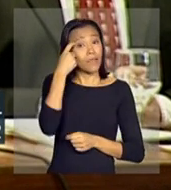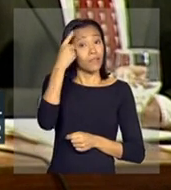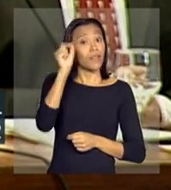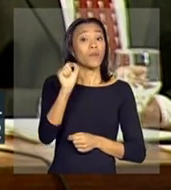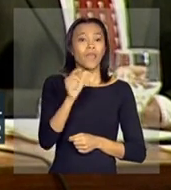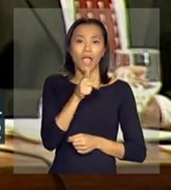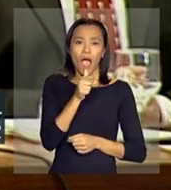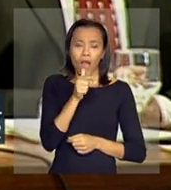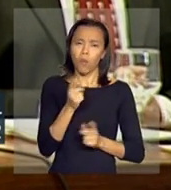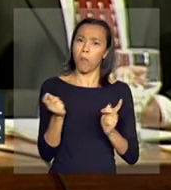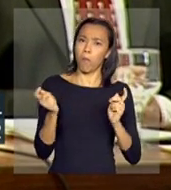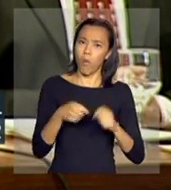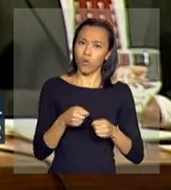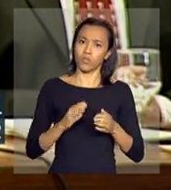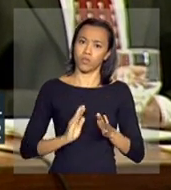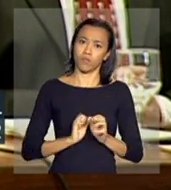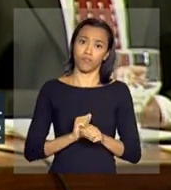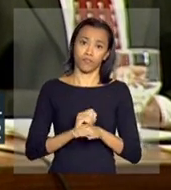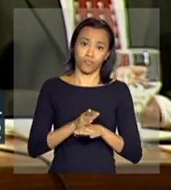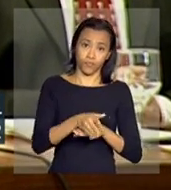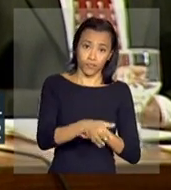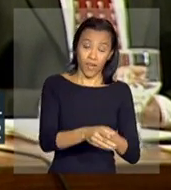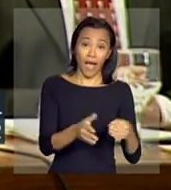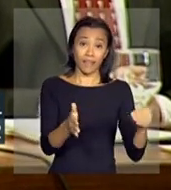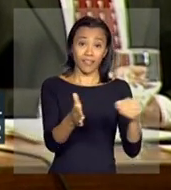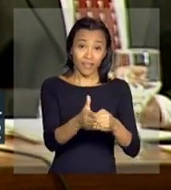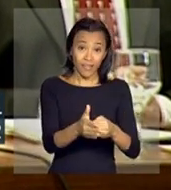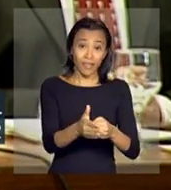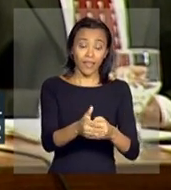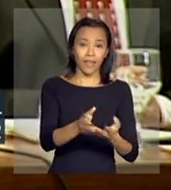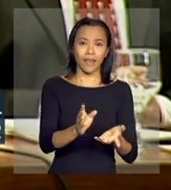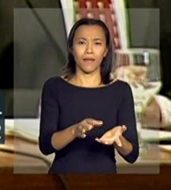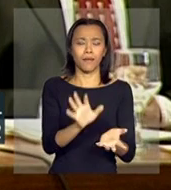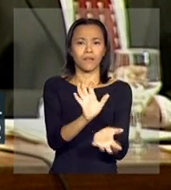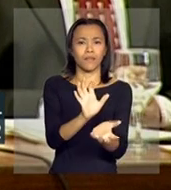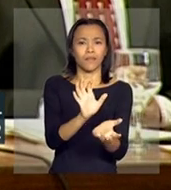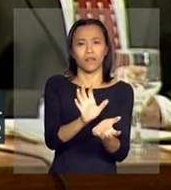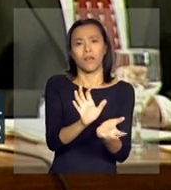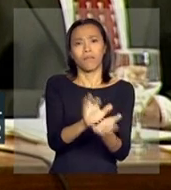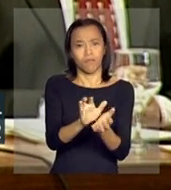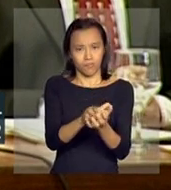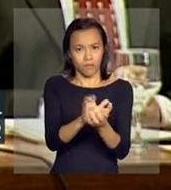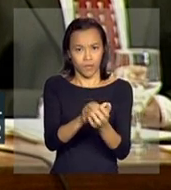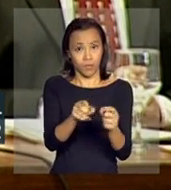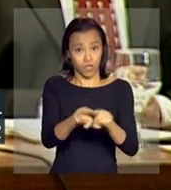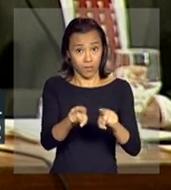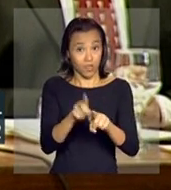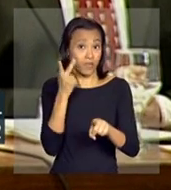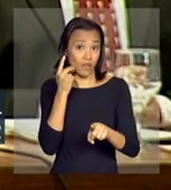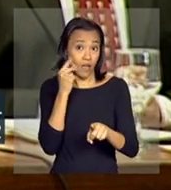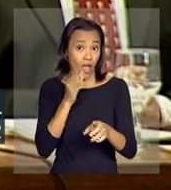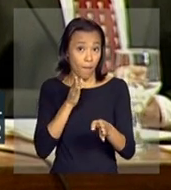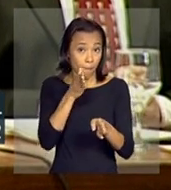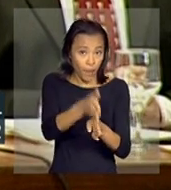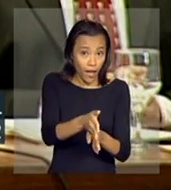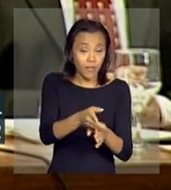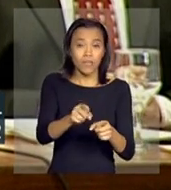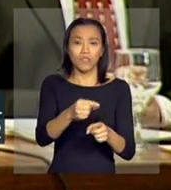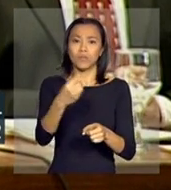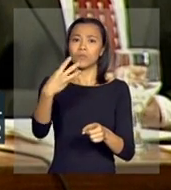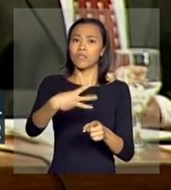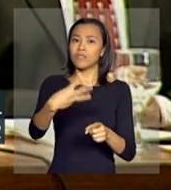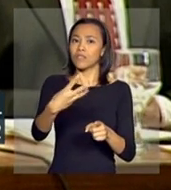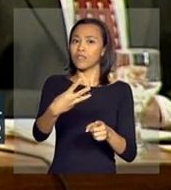água possa chegar até a fronteira de Pernambuco com o Ceará, no caso do Eixo Norte, até o terceiro trimestre